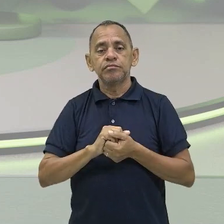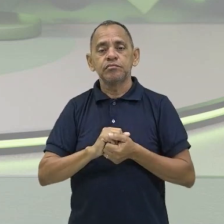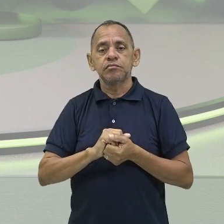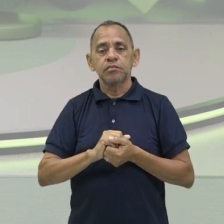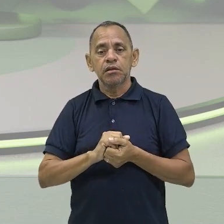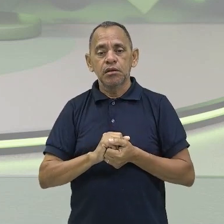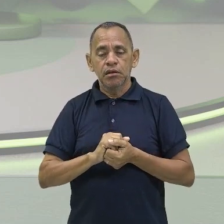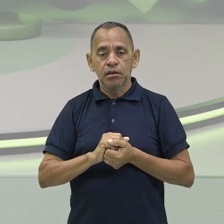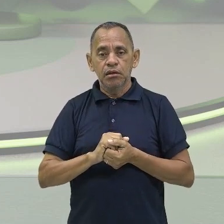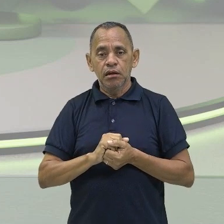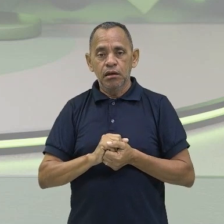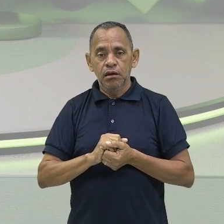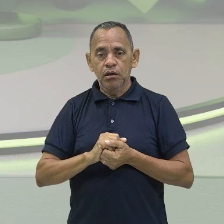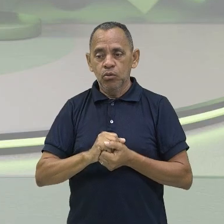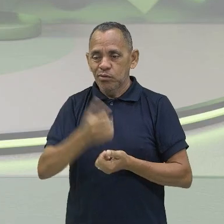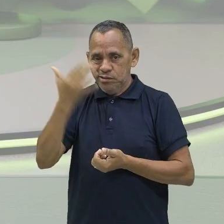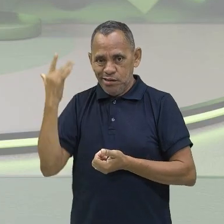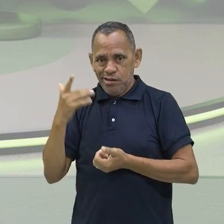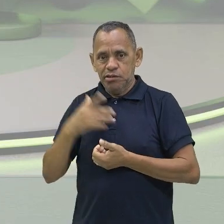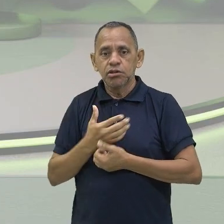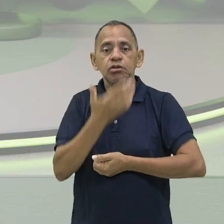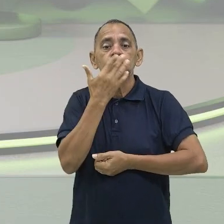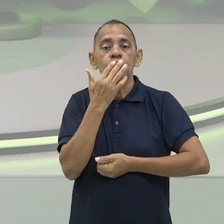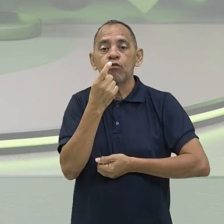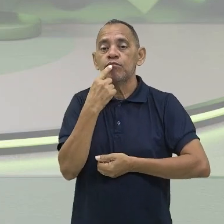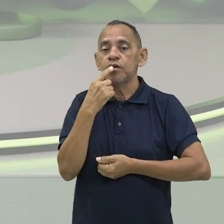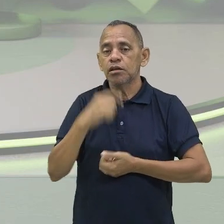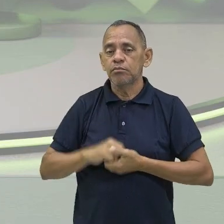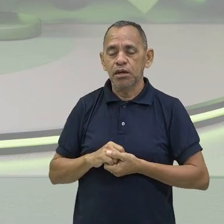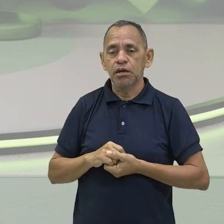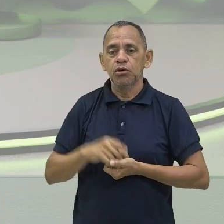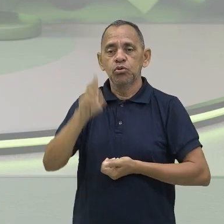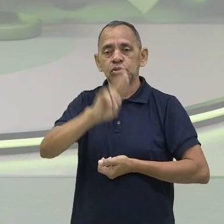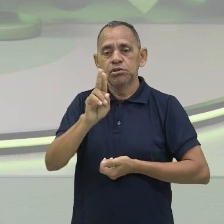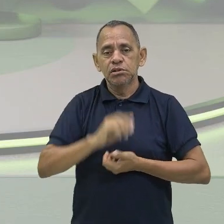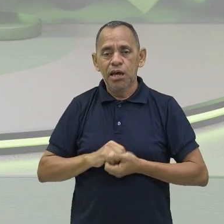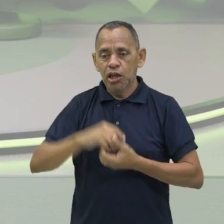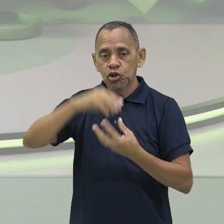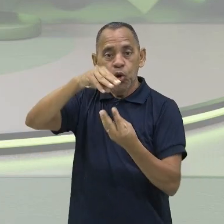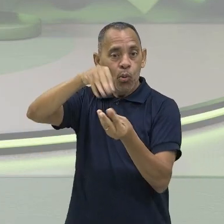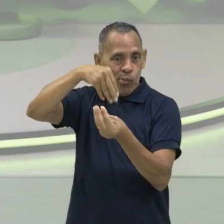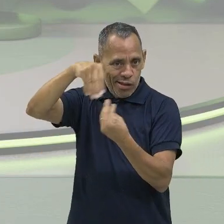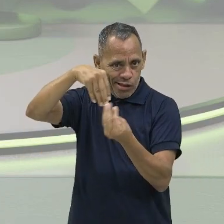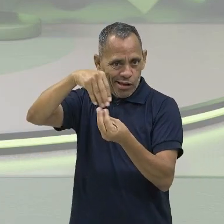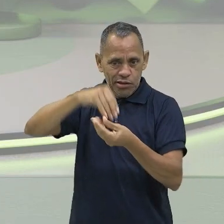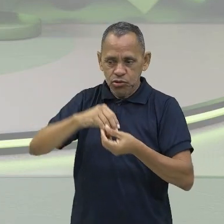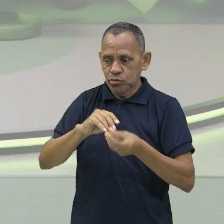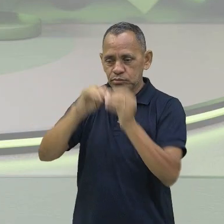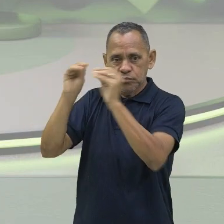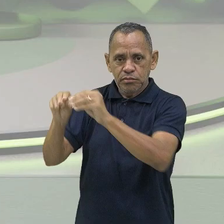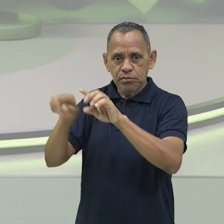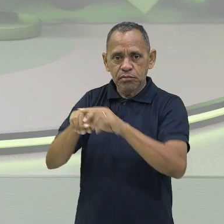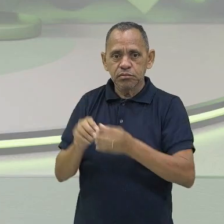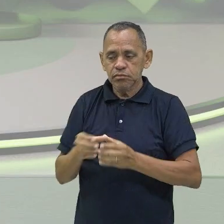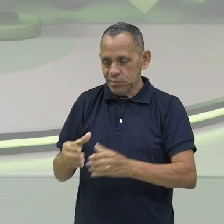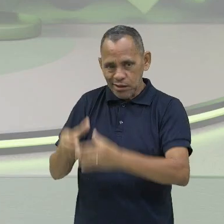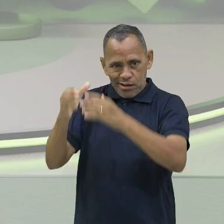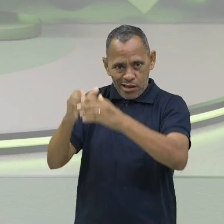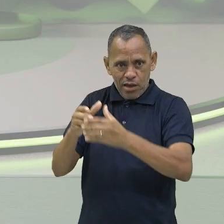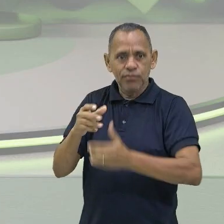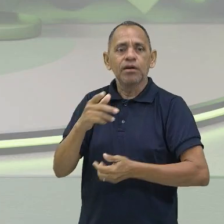lixeira de coloração vermelha, ele é utilizado para o descarte de plásticos, representando aí garrafas PET,